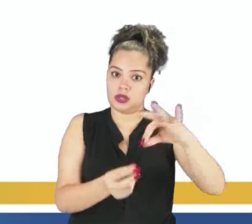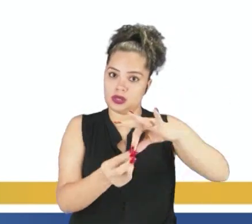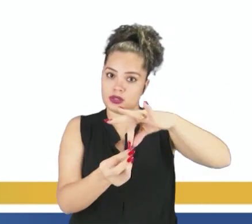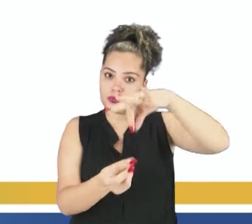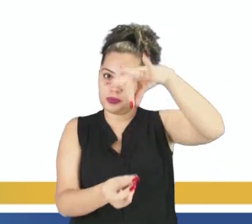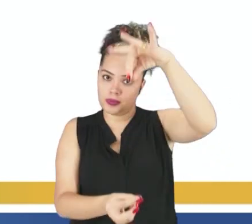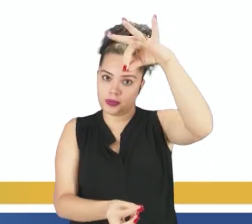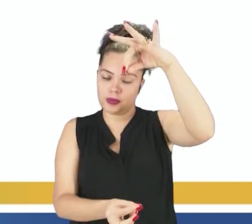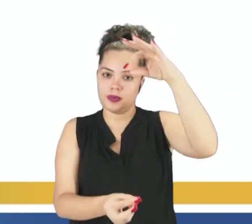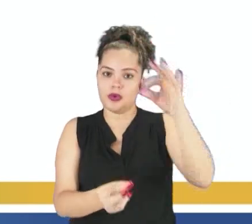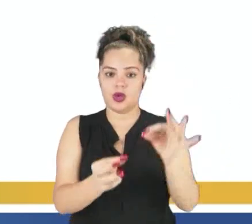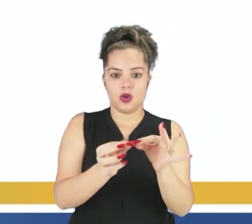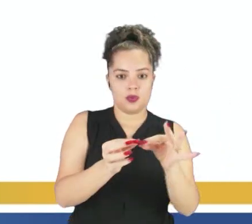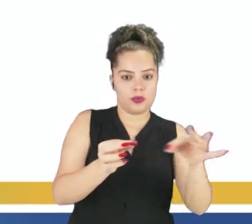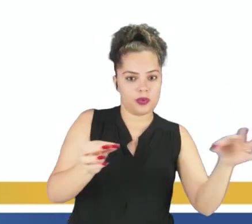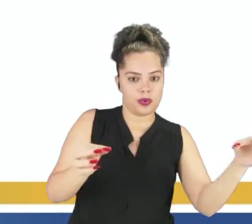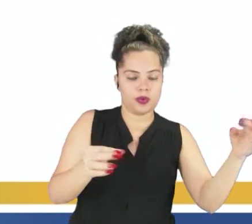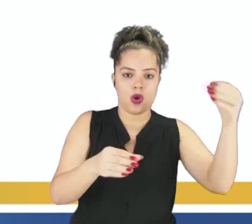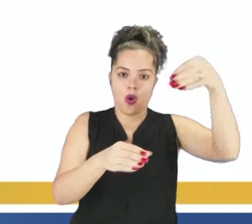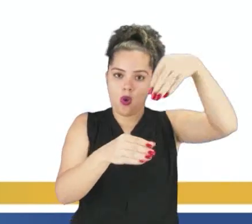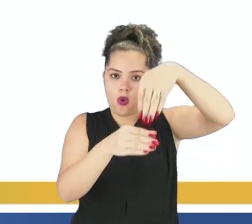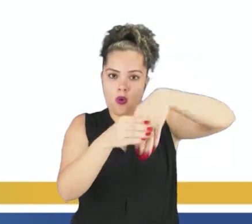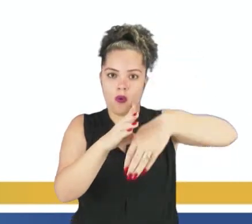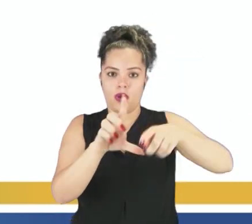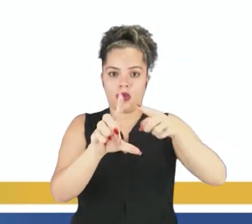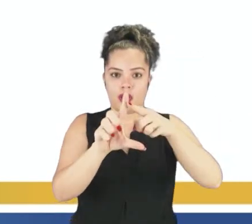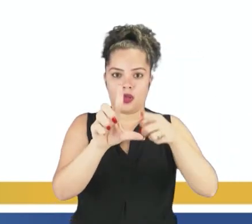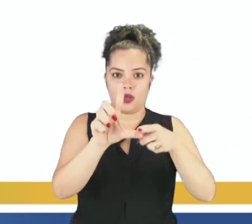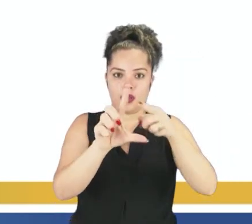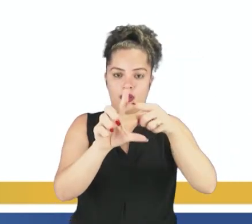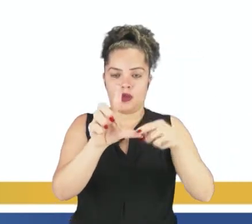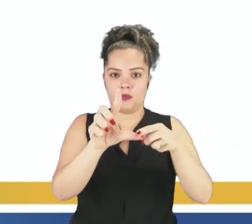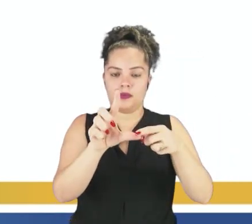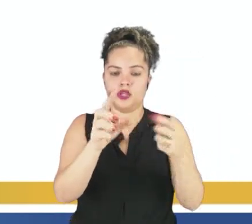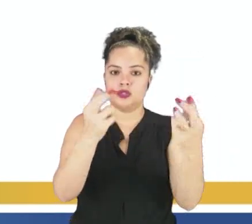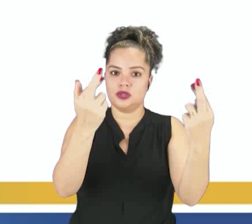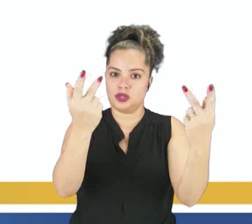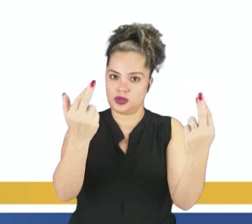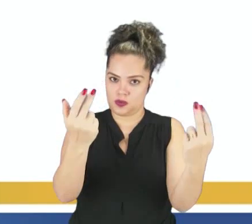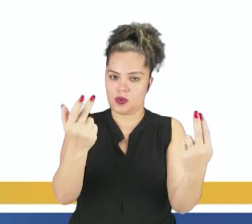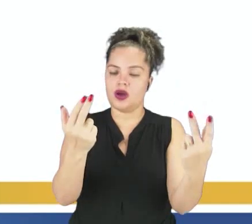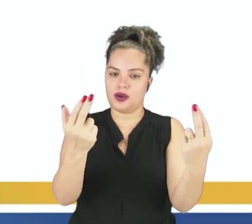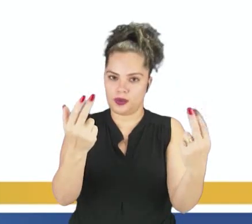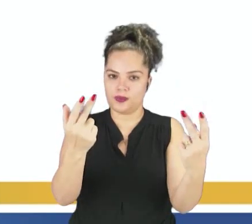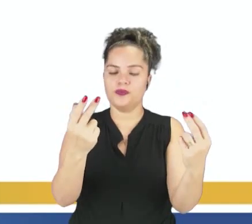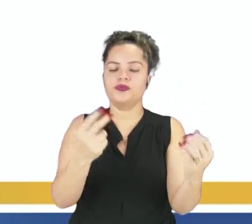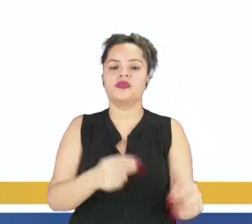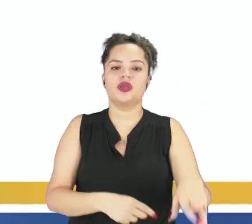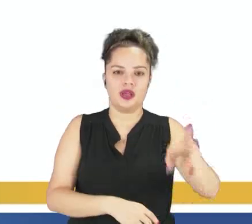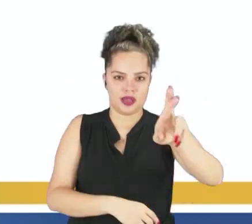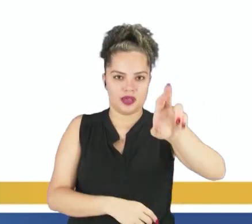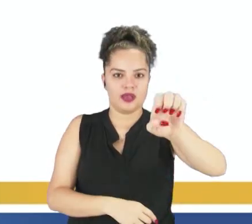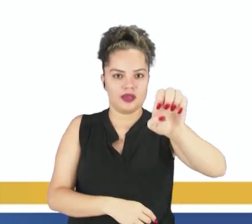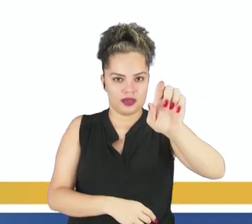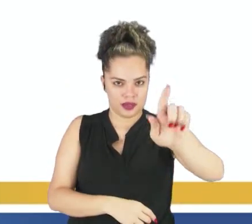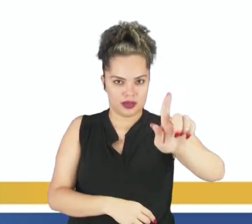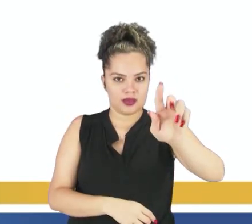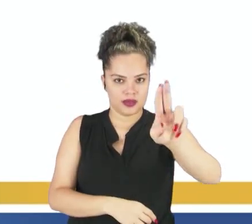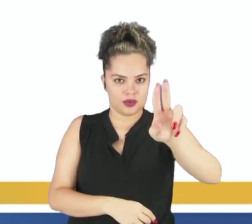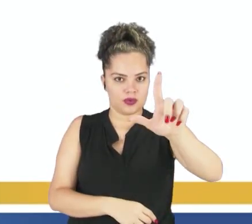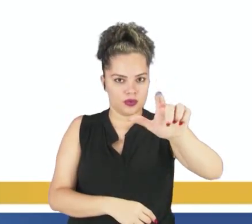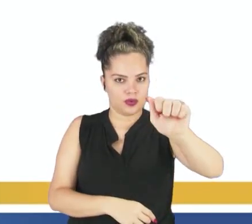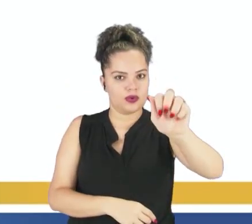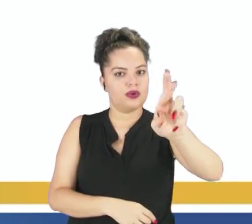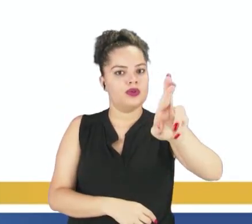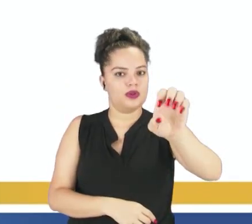comprimento, os ângulos internos têm a mesma medida, né, nós dizemos que esses polígonos eles são